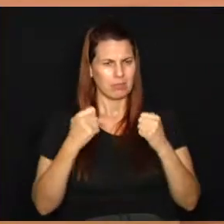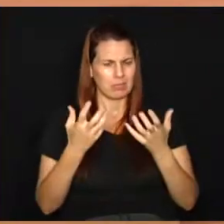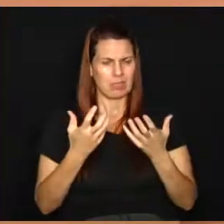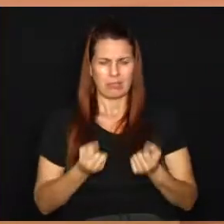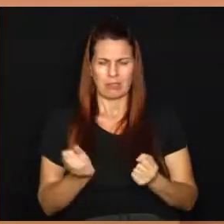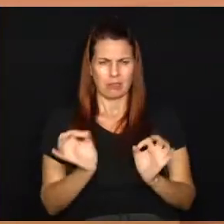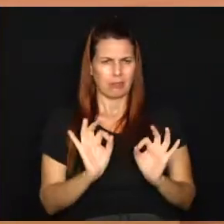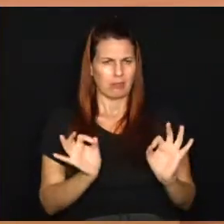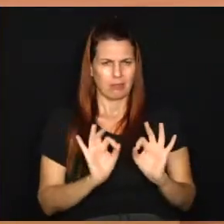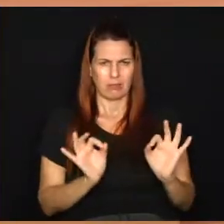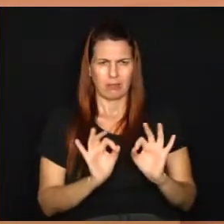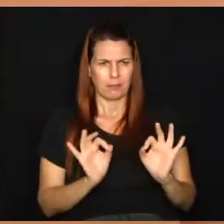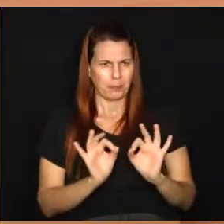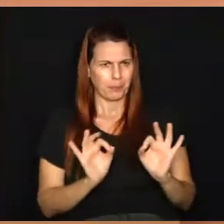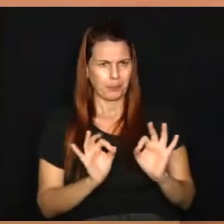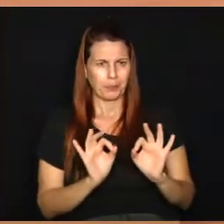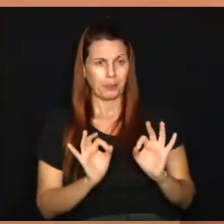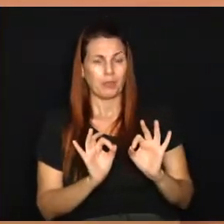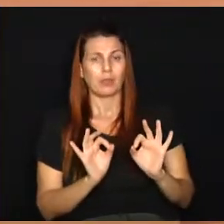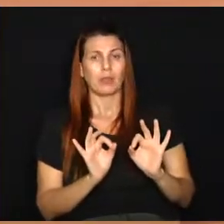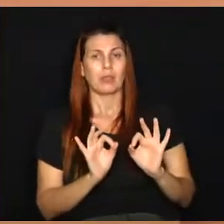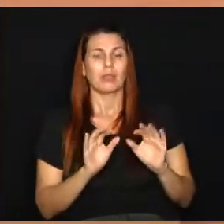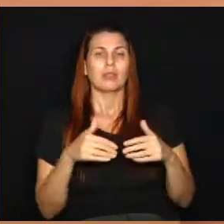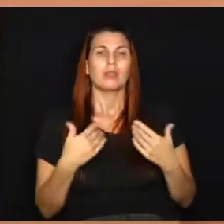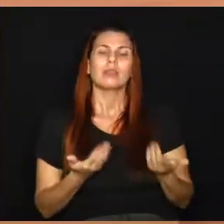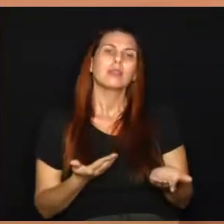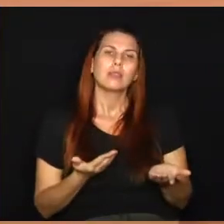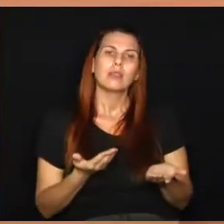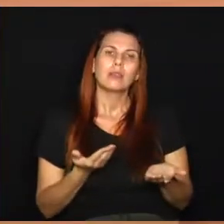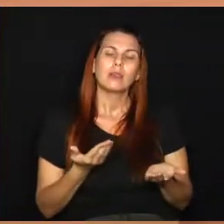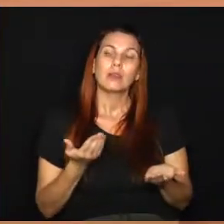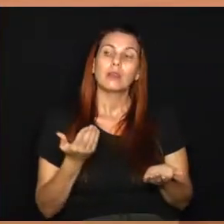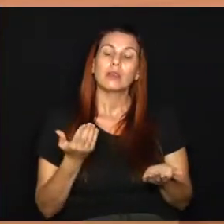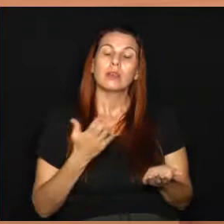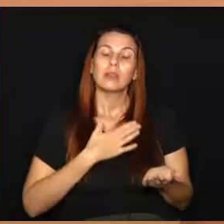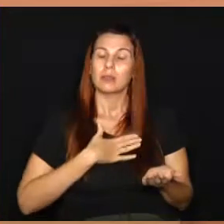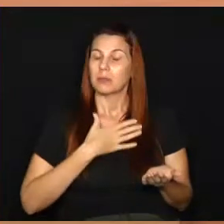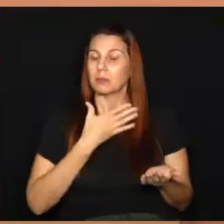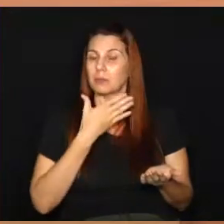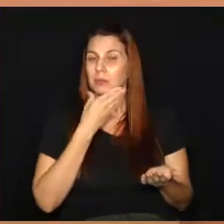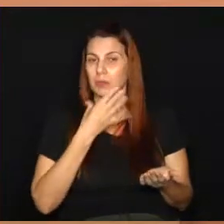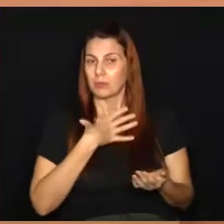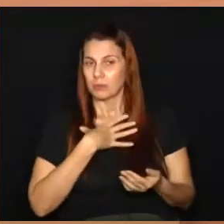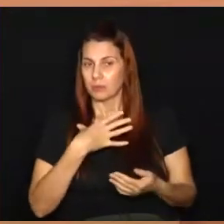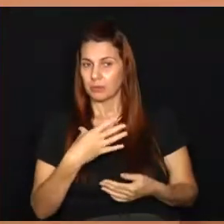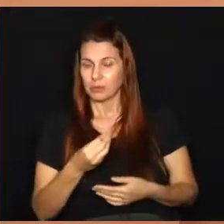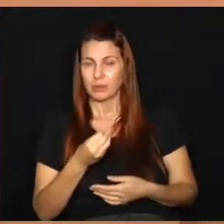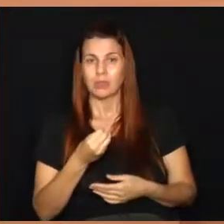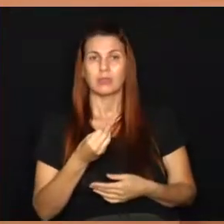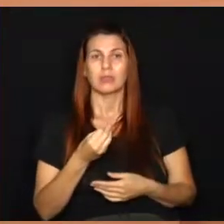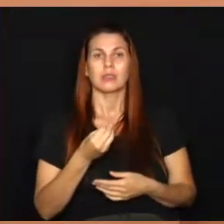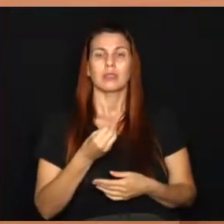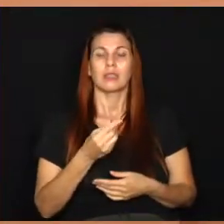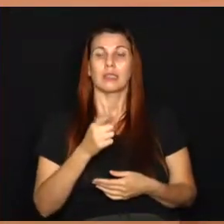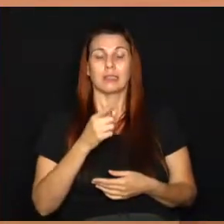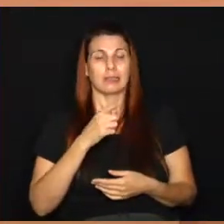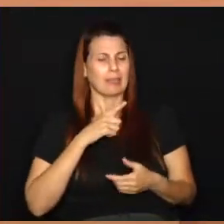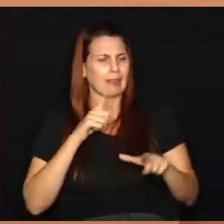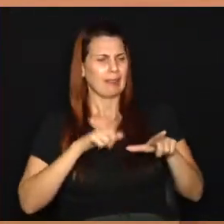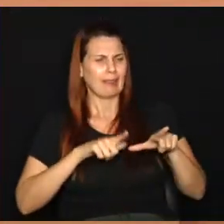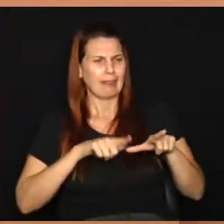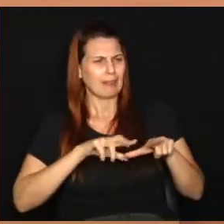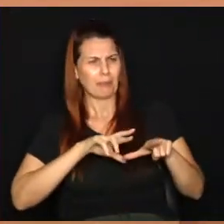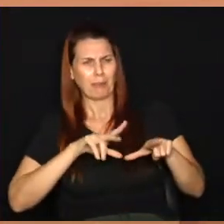coisa. Inclusive, uma das falas do meu filho, dentro da minha família, eu tenho todas as letras, né? Eu tenho uma